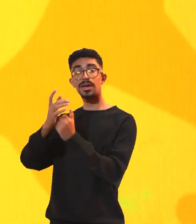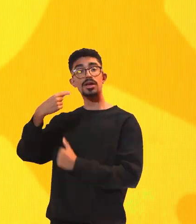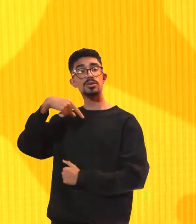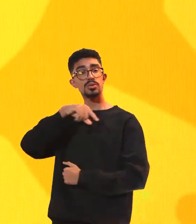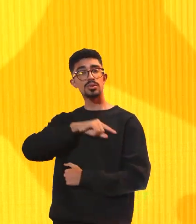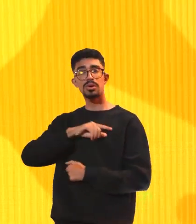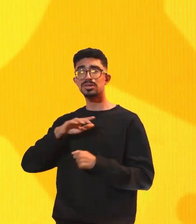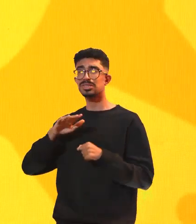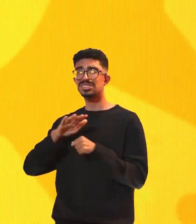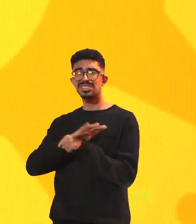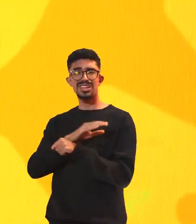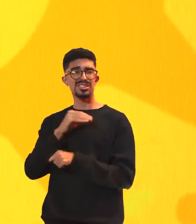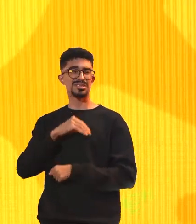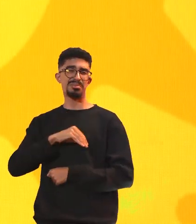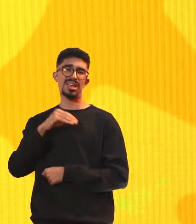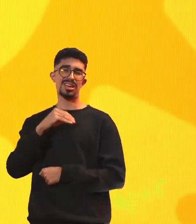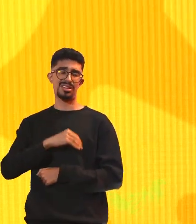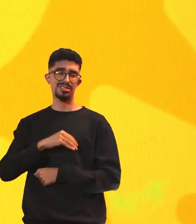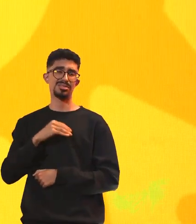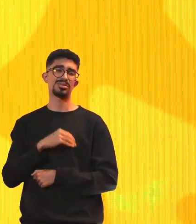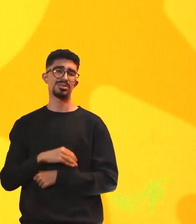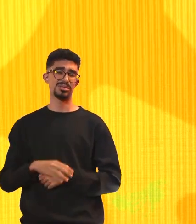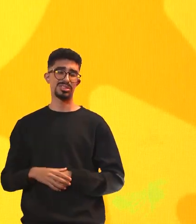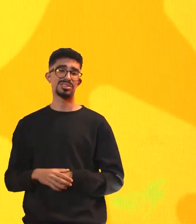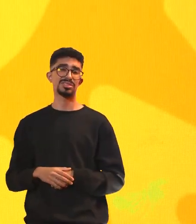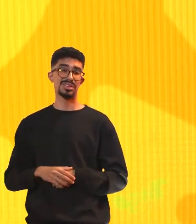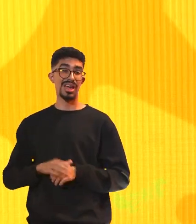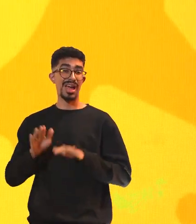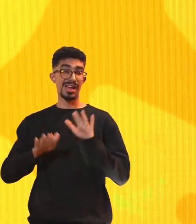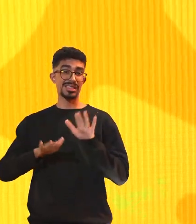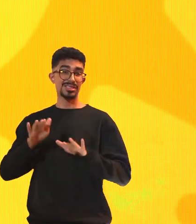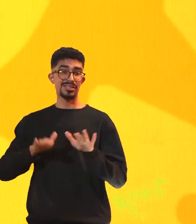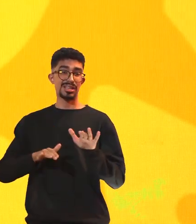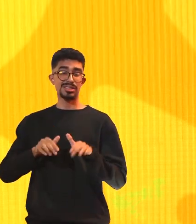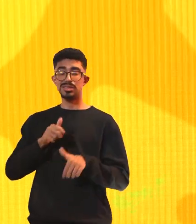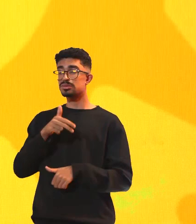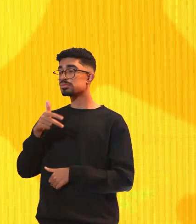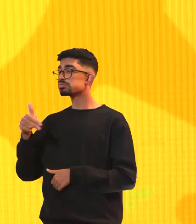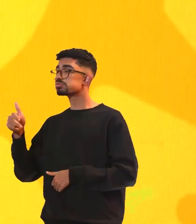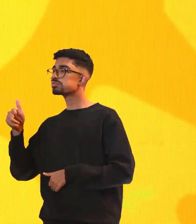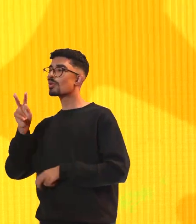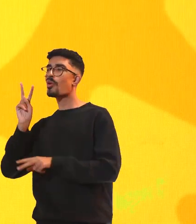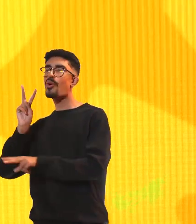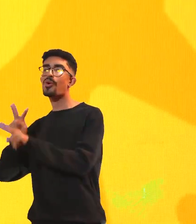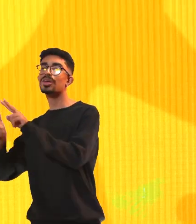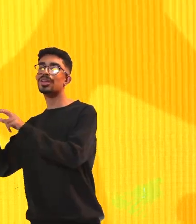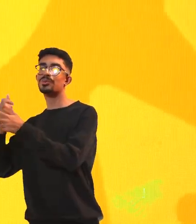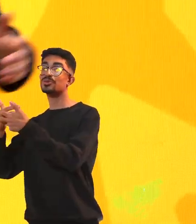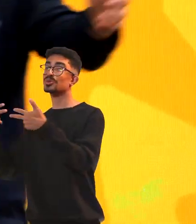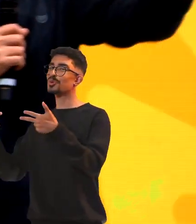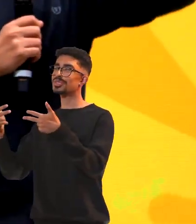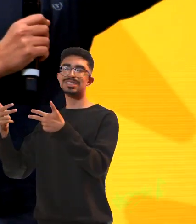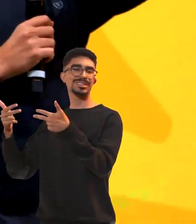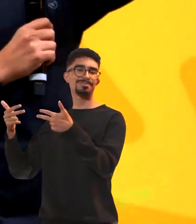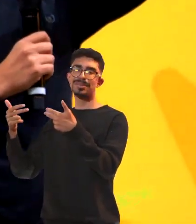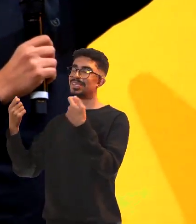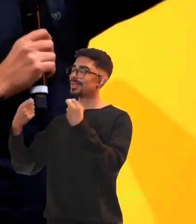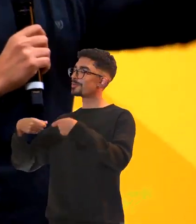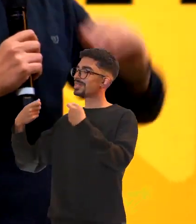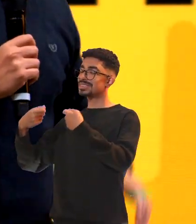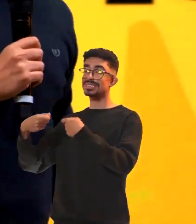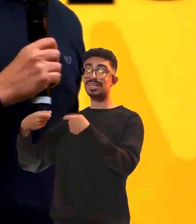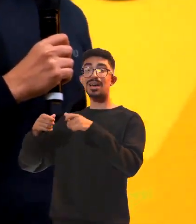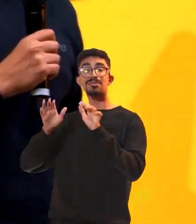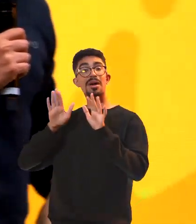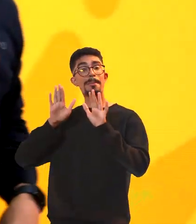pecadores. Passeamos pelos terraços, olhamos coisas que não deveríamos, somos pecadores. Mas a graça nos